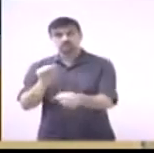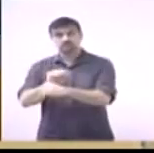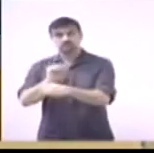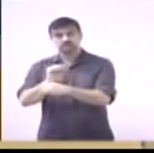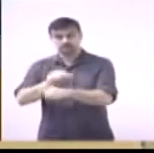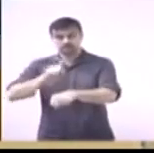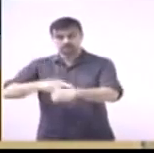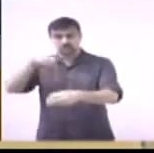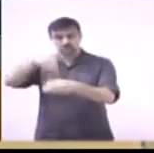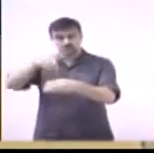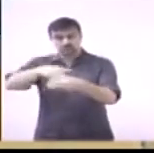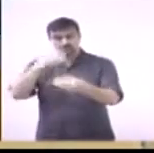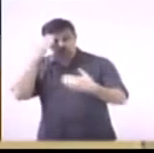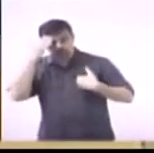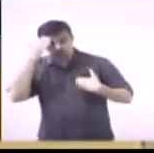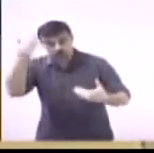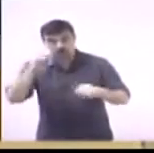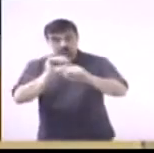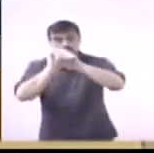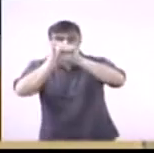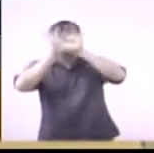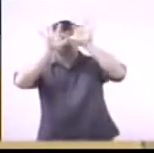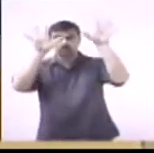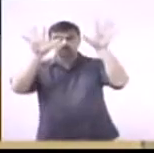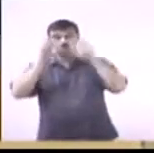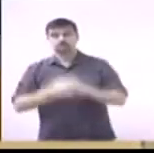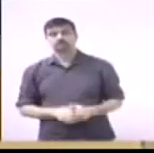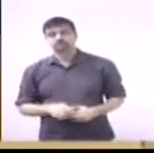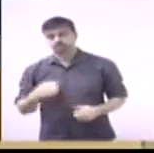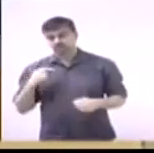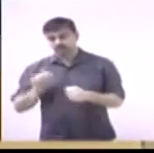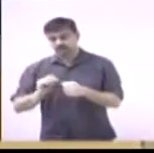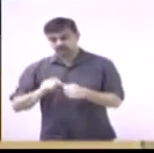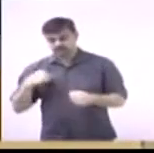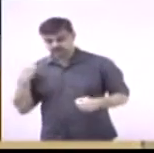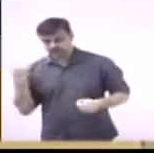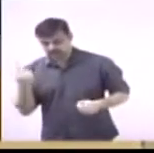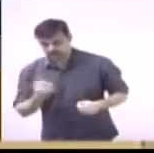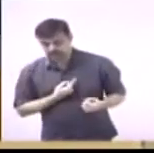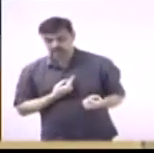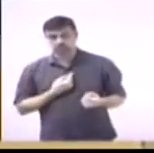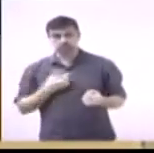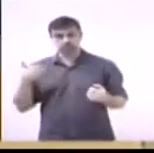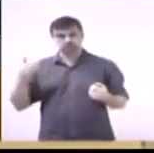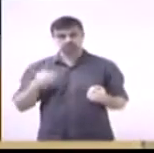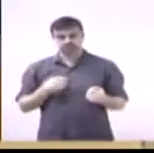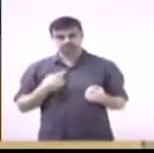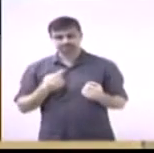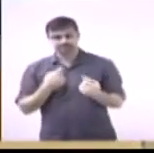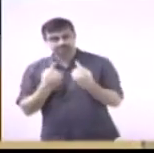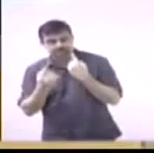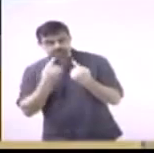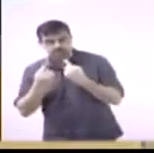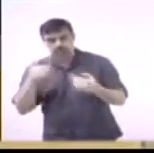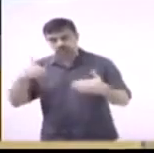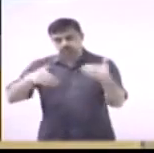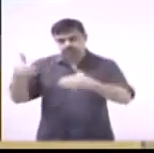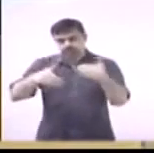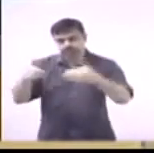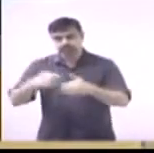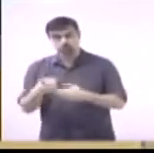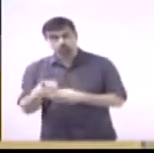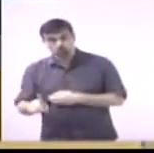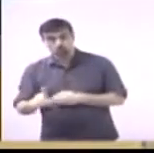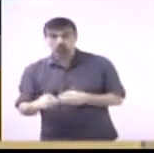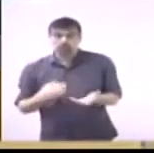pela participação, obrigada pelo esclarecimento que nos levou aí nessas últimas discussões. Talvez nós